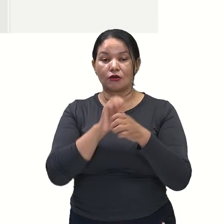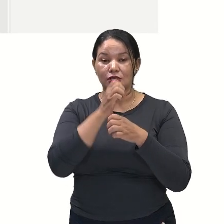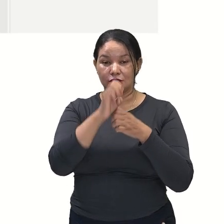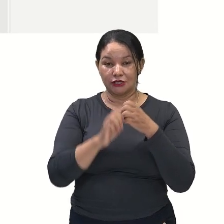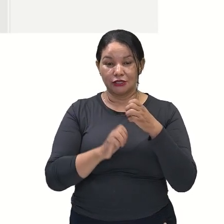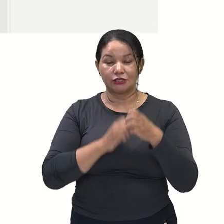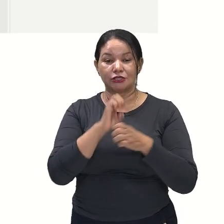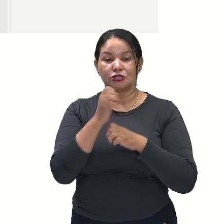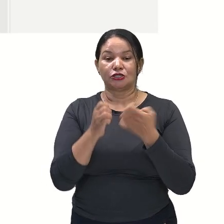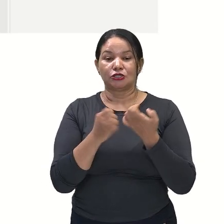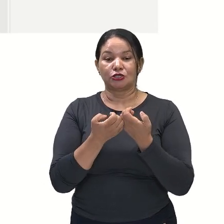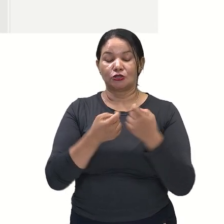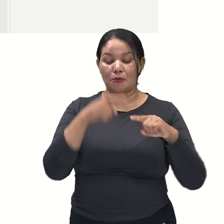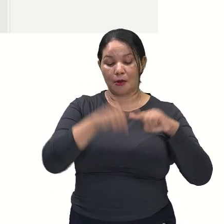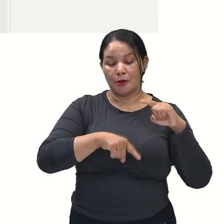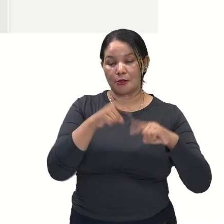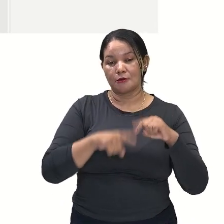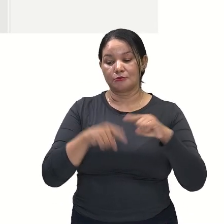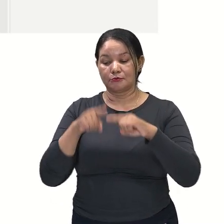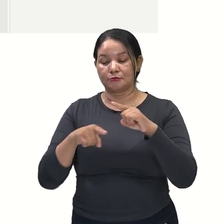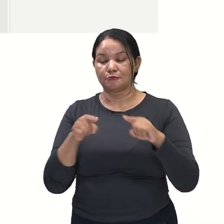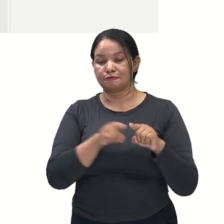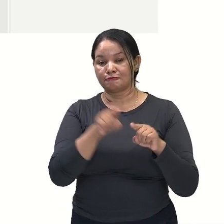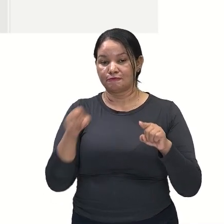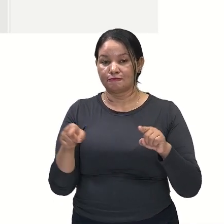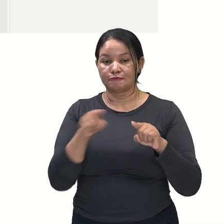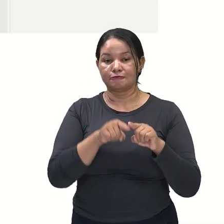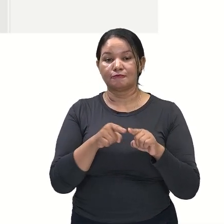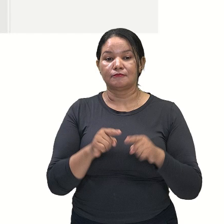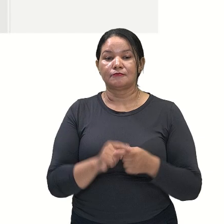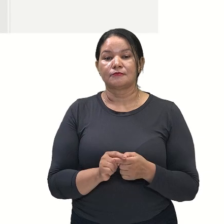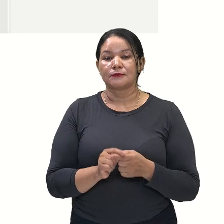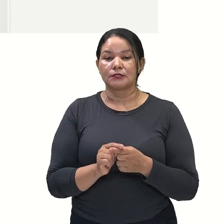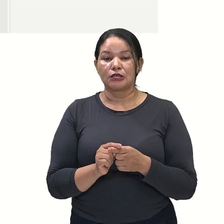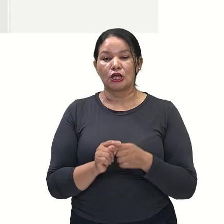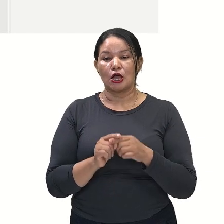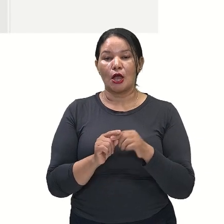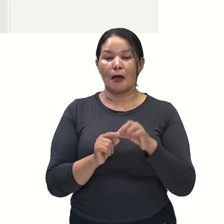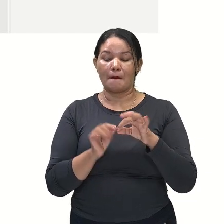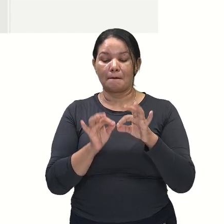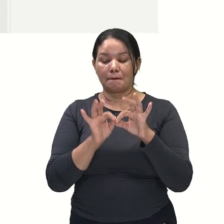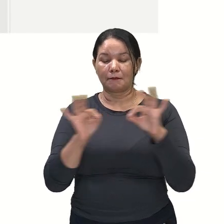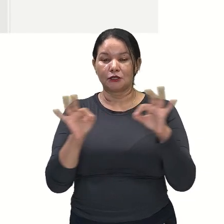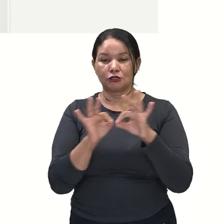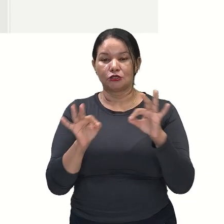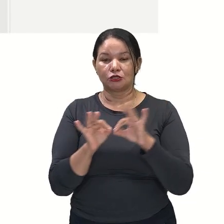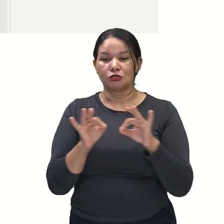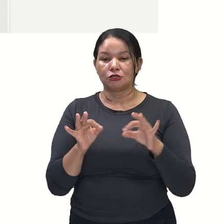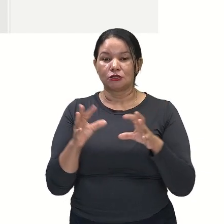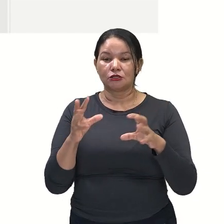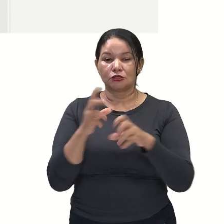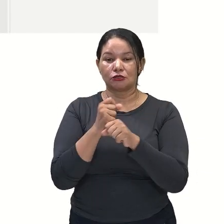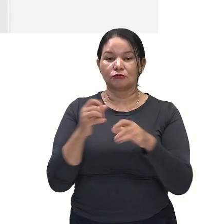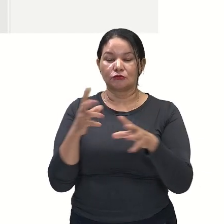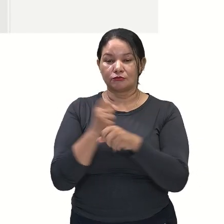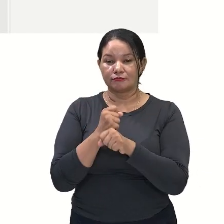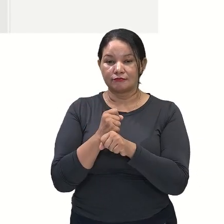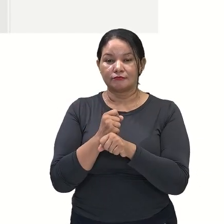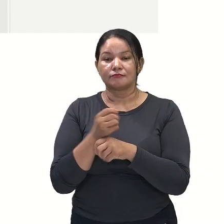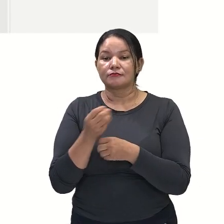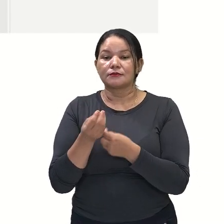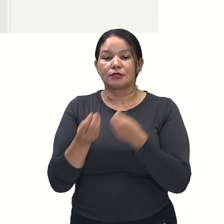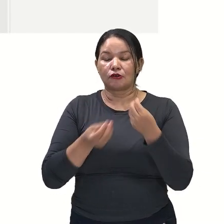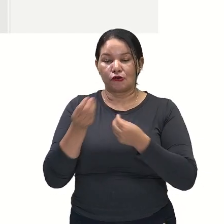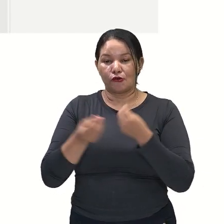os corpos, certo? Como medir? O cálculo sobre o trânsito de energia